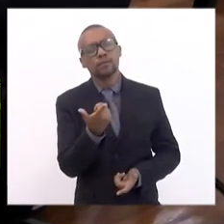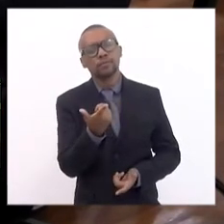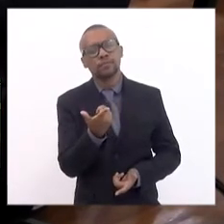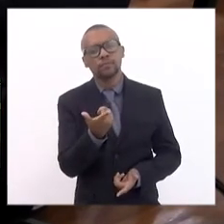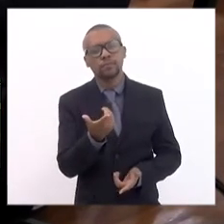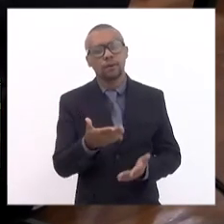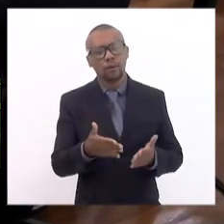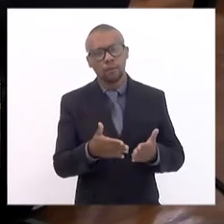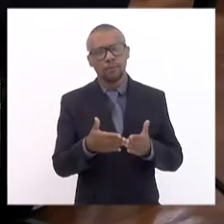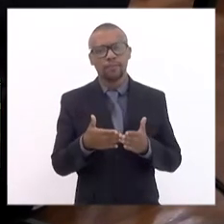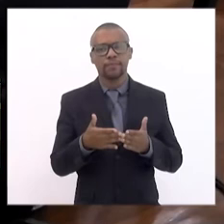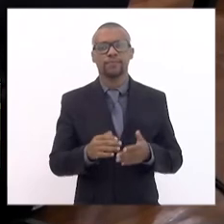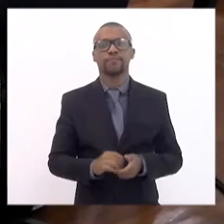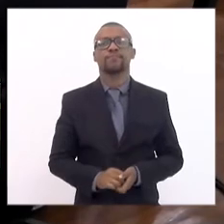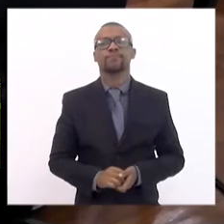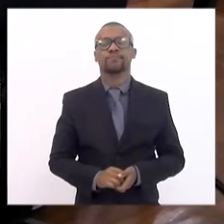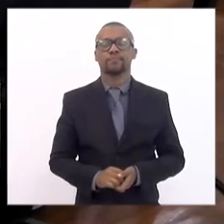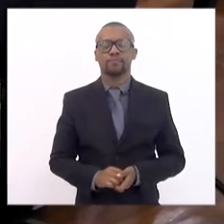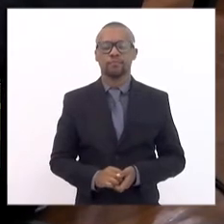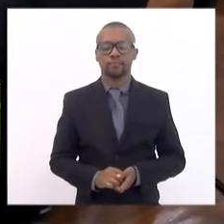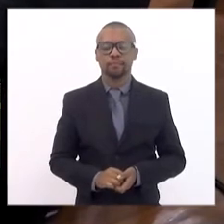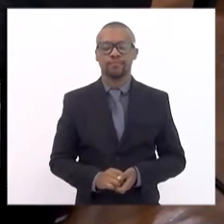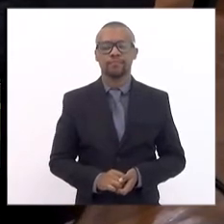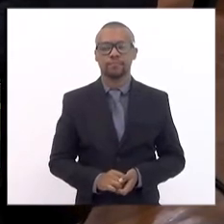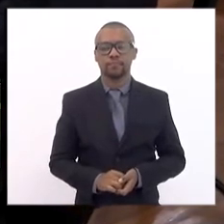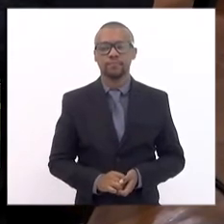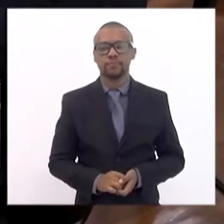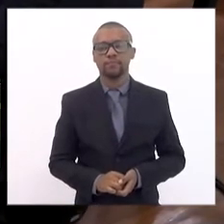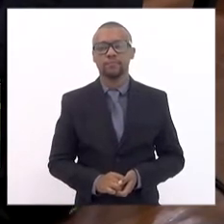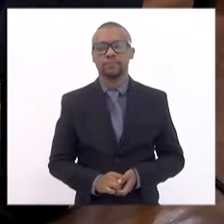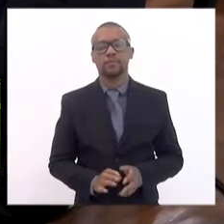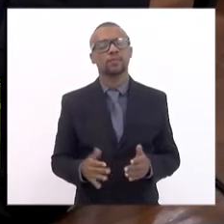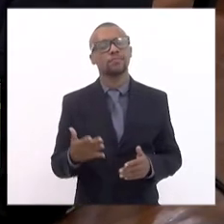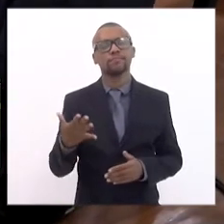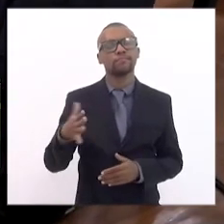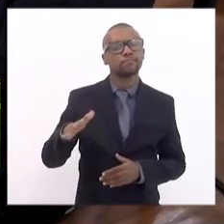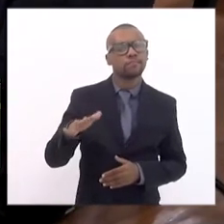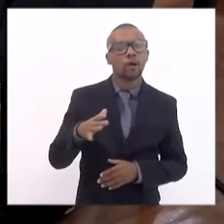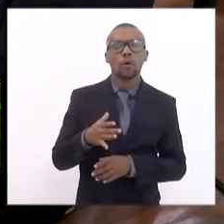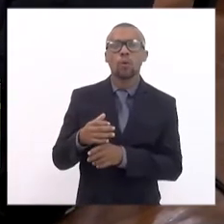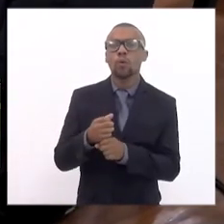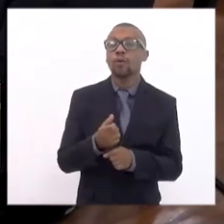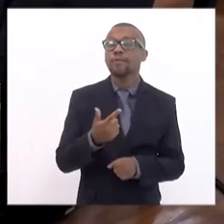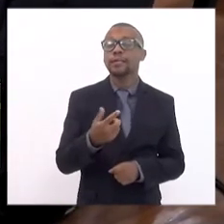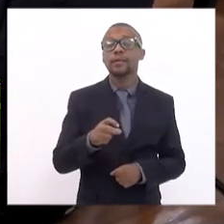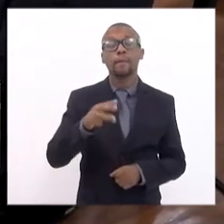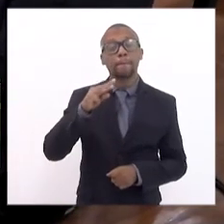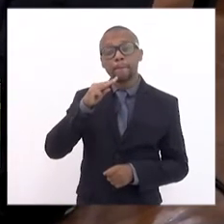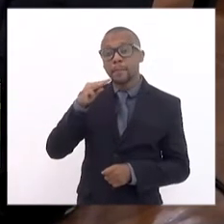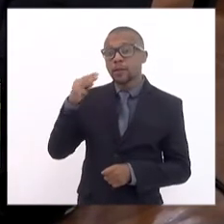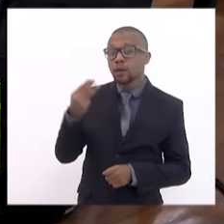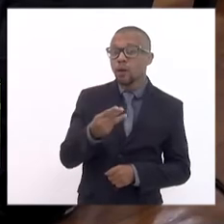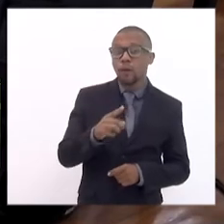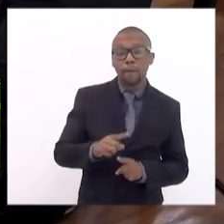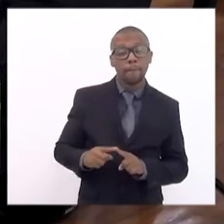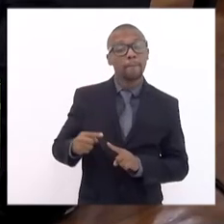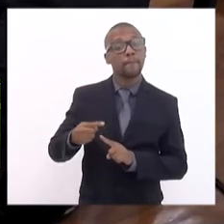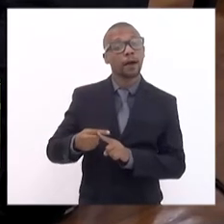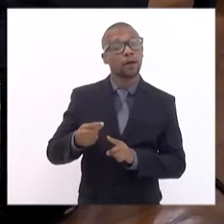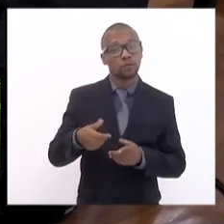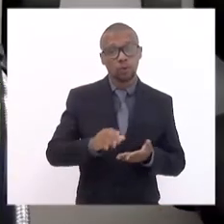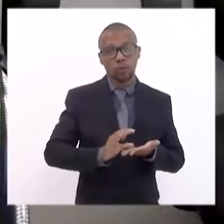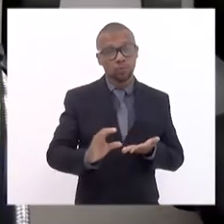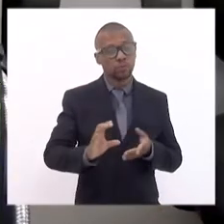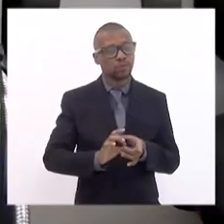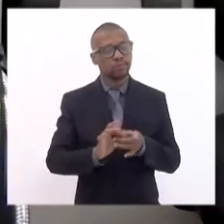favor. Pronto. São aproximadamente 25 milhões, fora os recursos que estão sendo disponibilizados